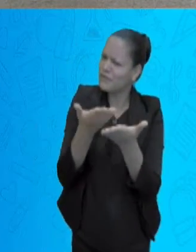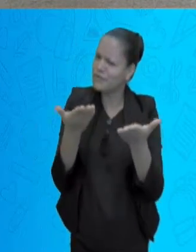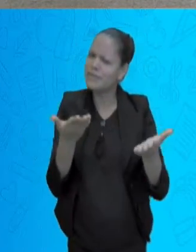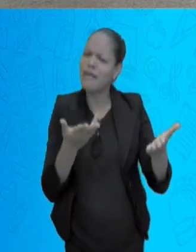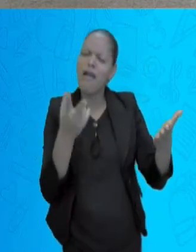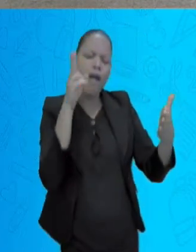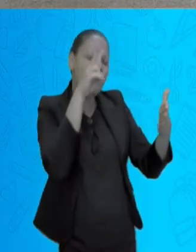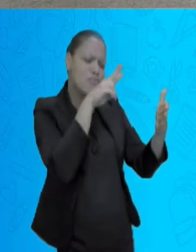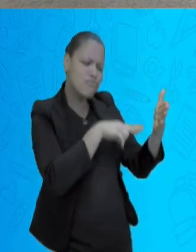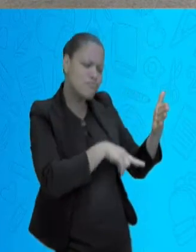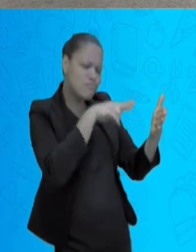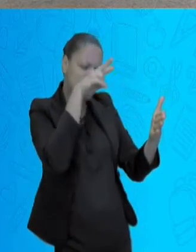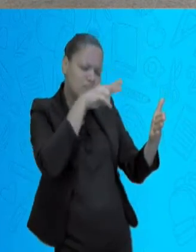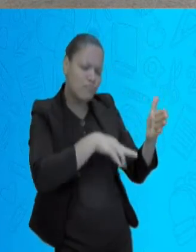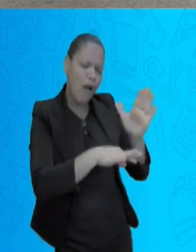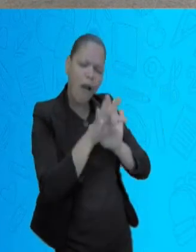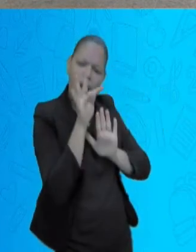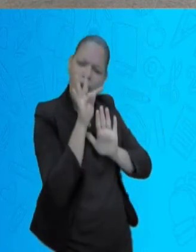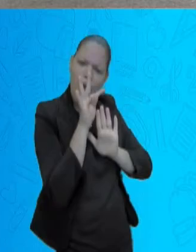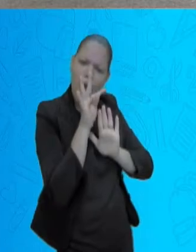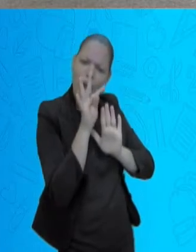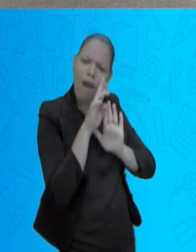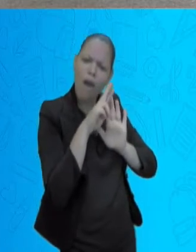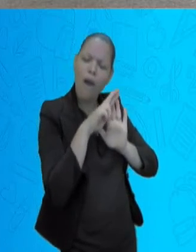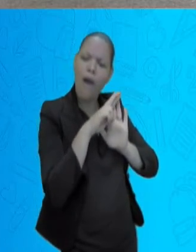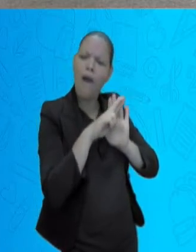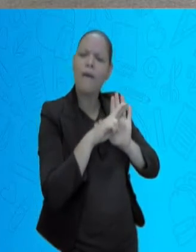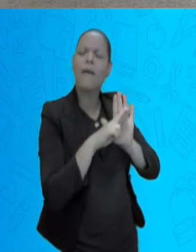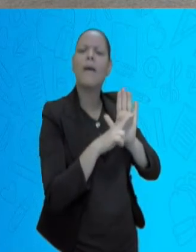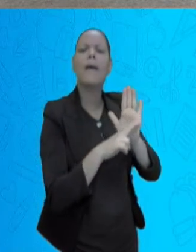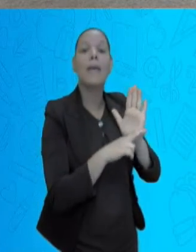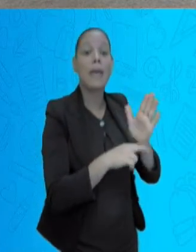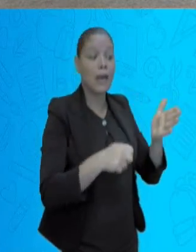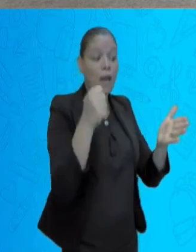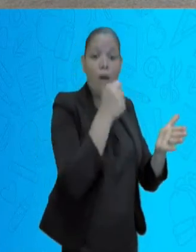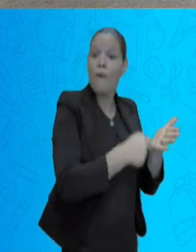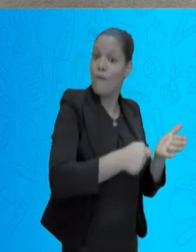a regra ortográfica P e B.